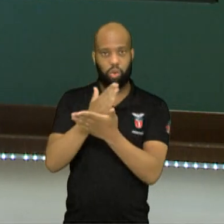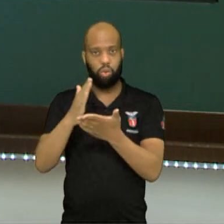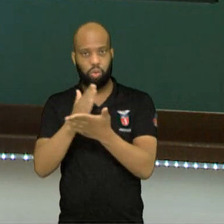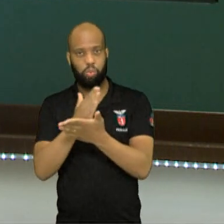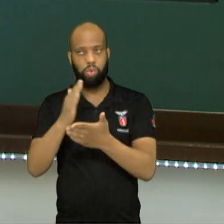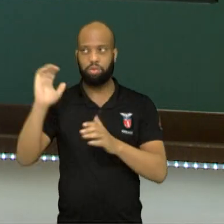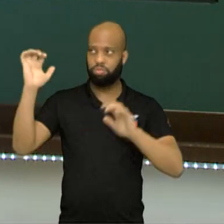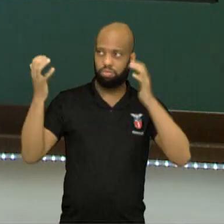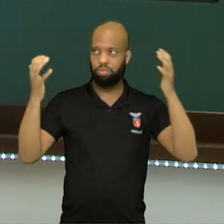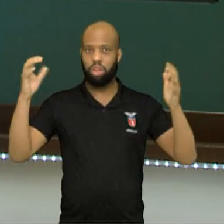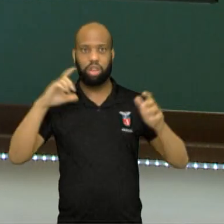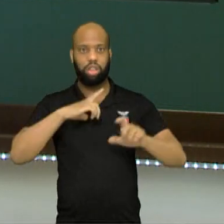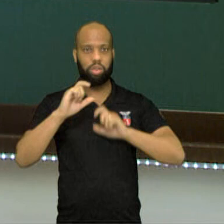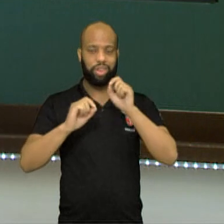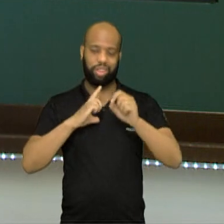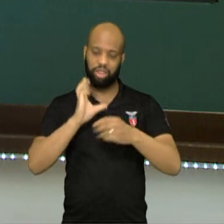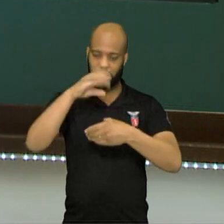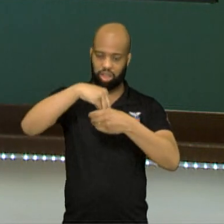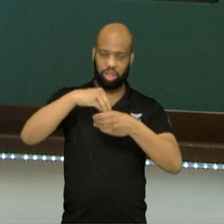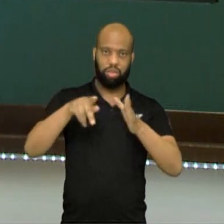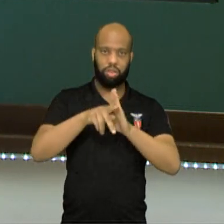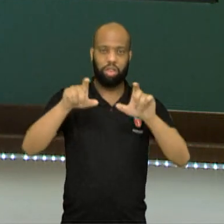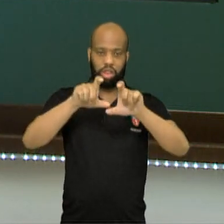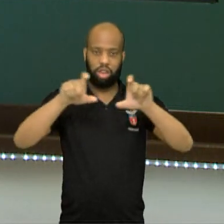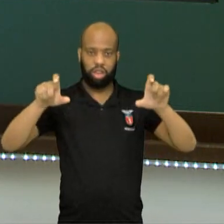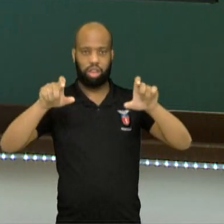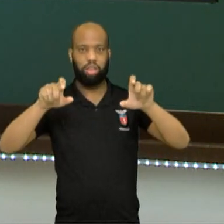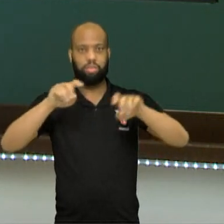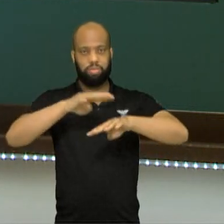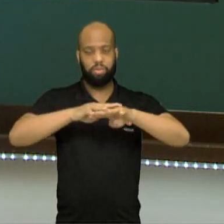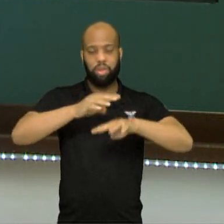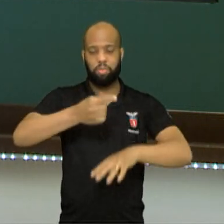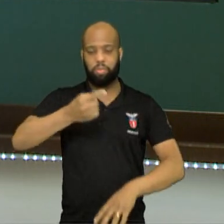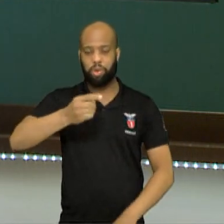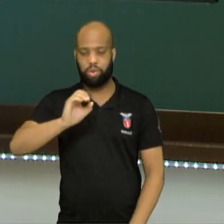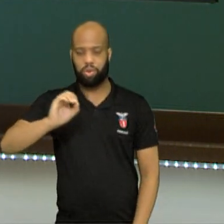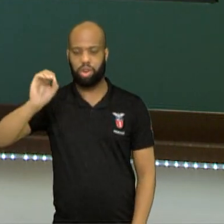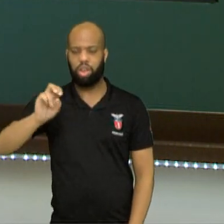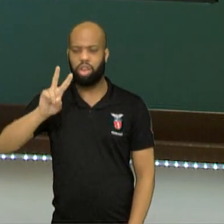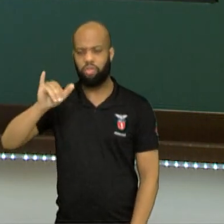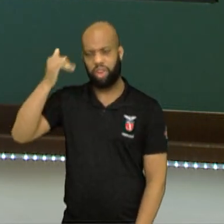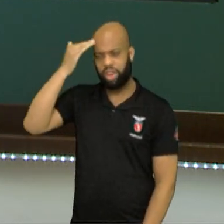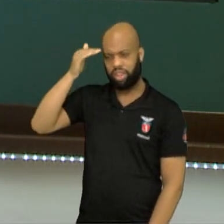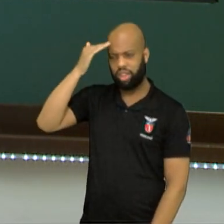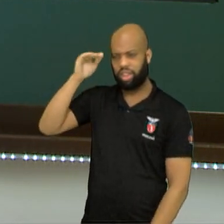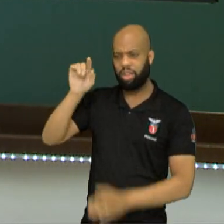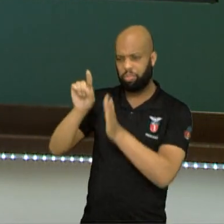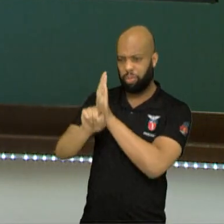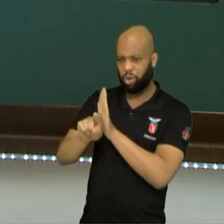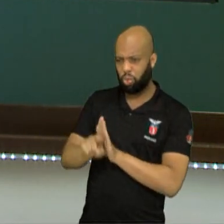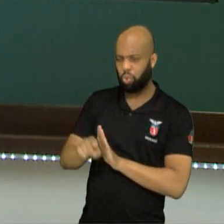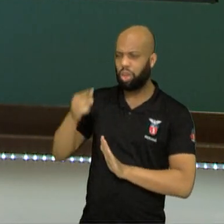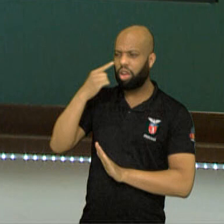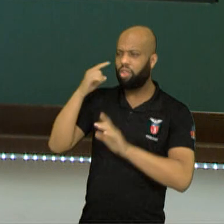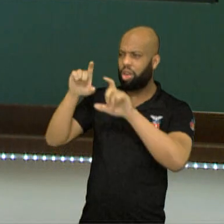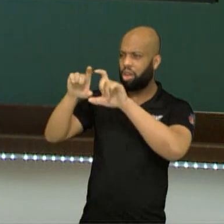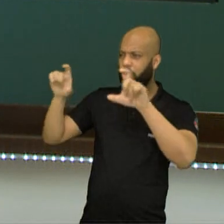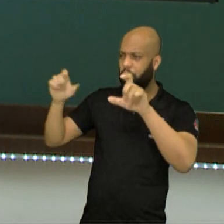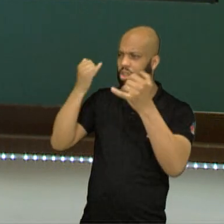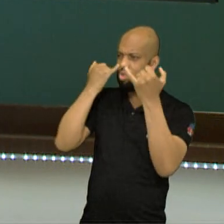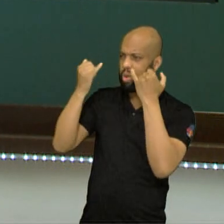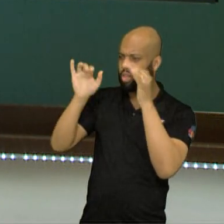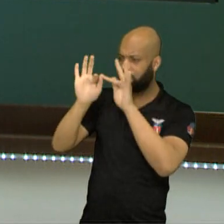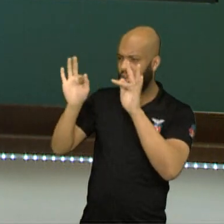problemas que recaem em uma equação do primeiro grau. Então, é traduzir a situação, problema, traduzir aquilo que o enunciado está